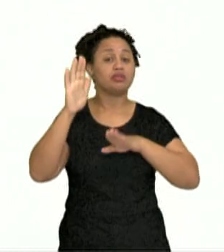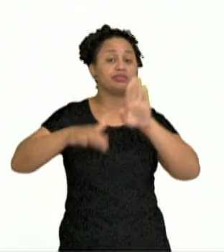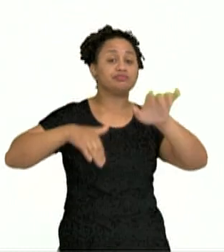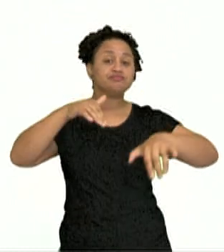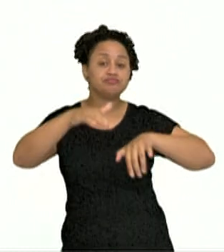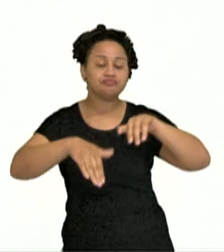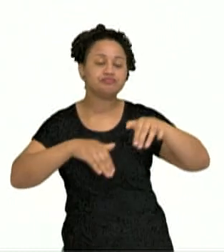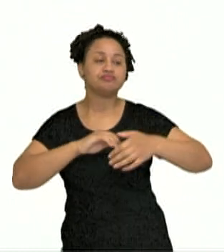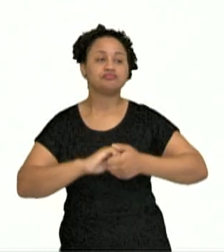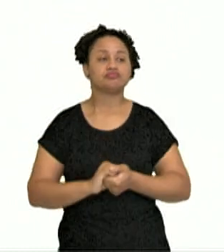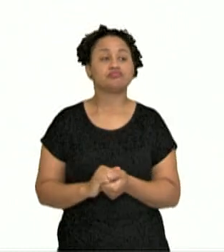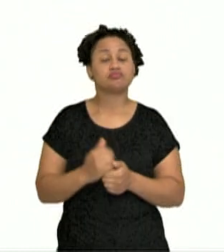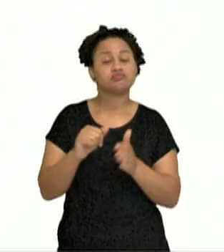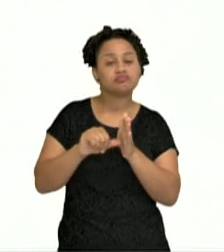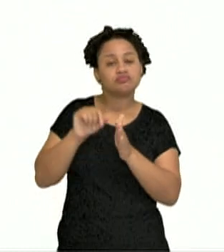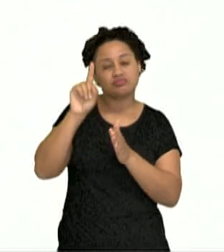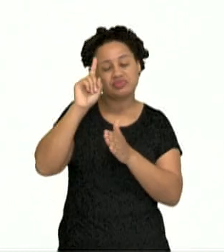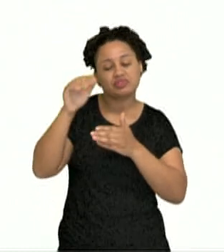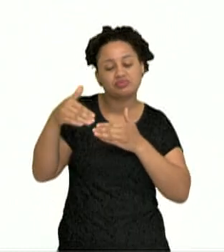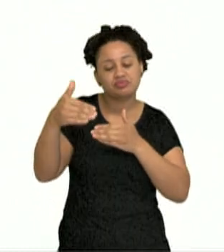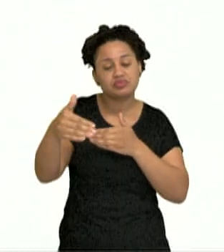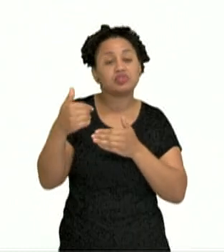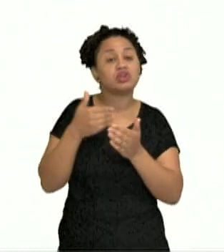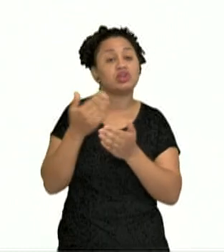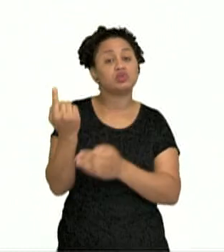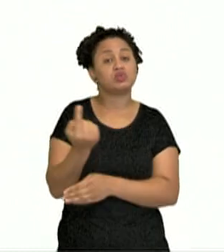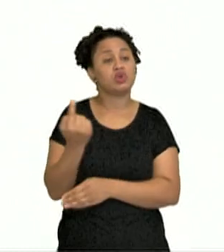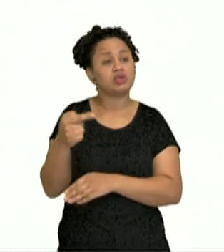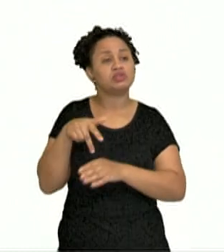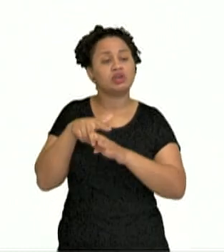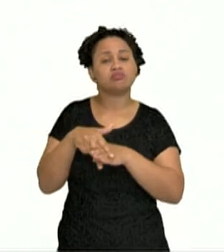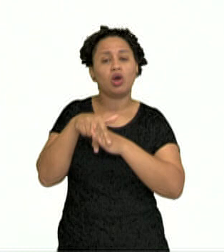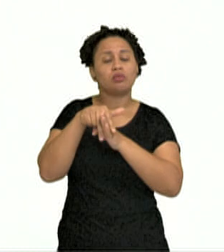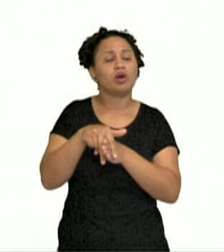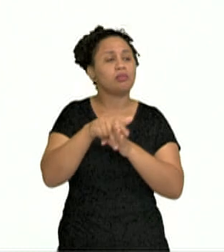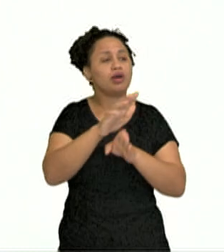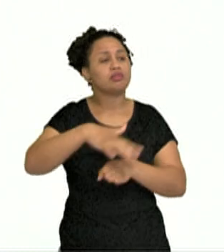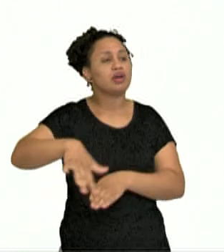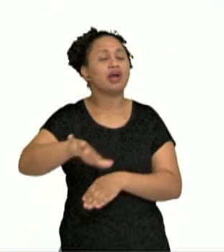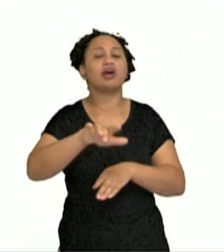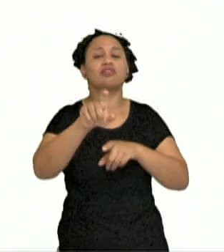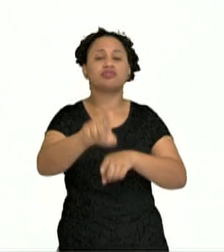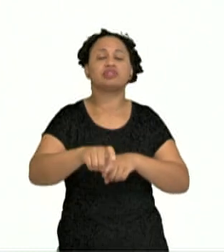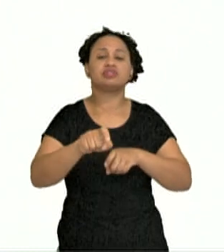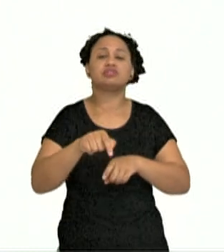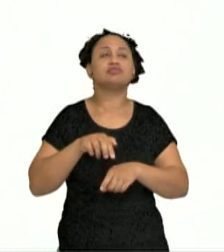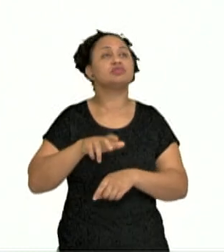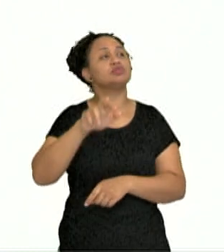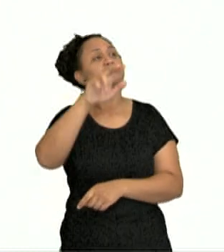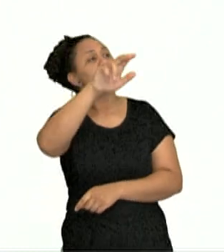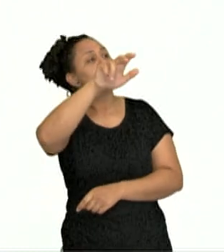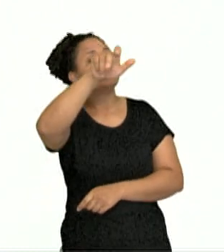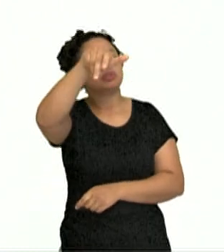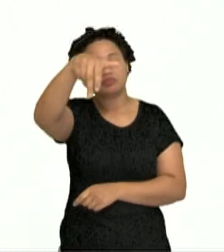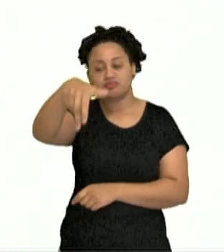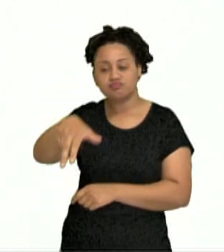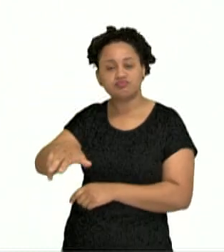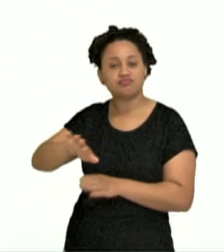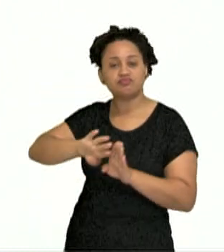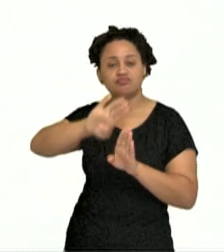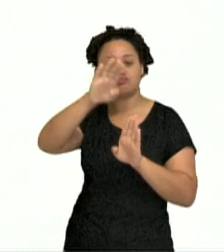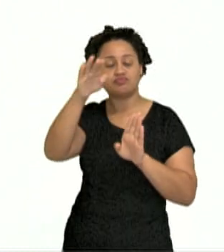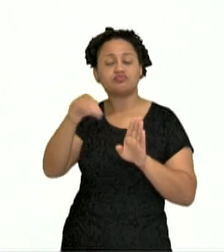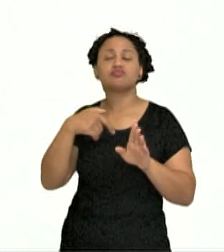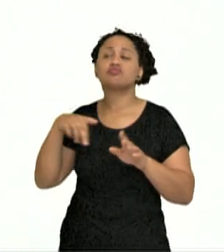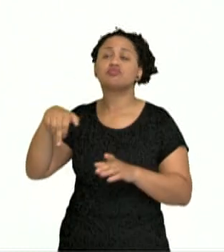Logo nos primeiros dias, percorreram sozinhos grande parte da fazenda, subiram e desceram morros,